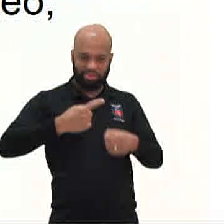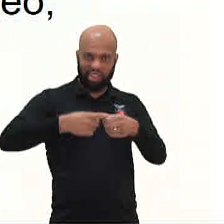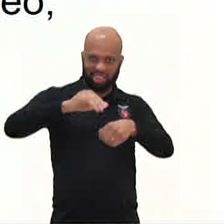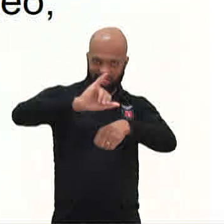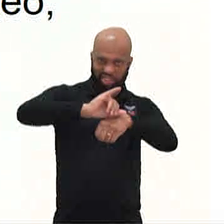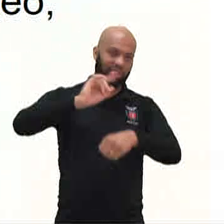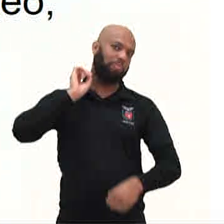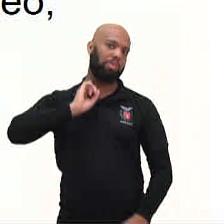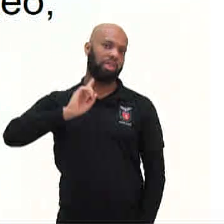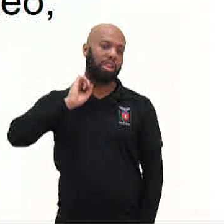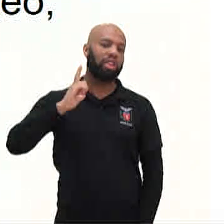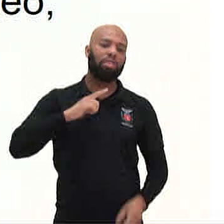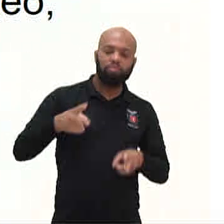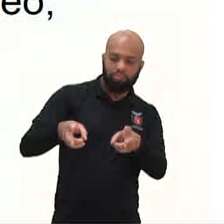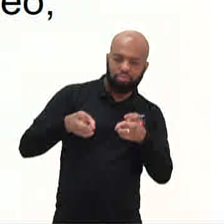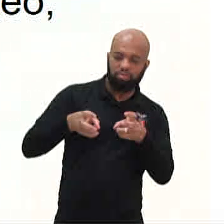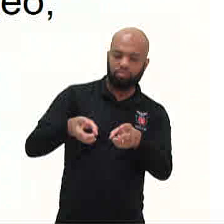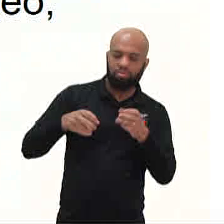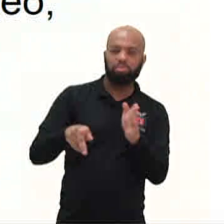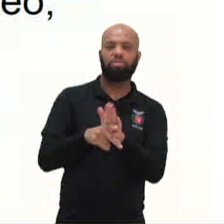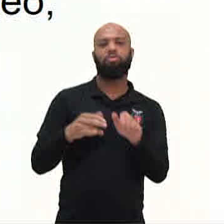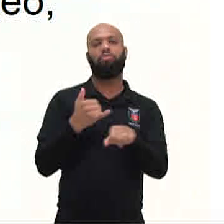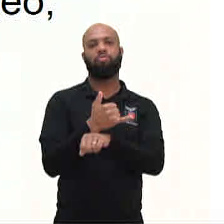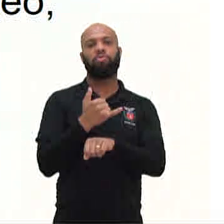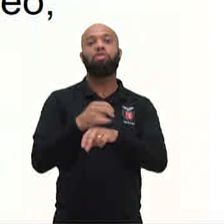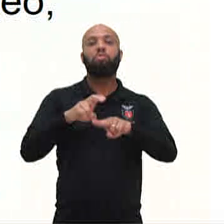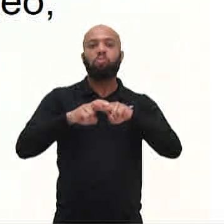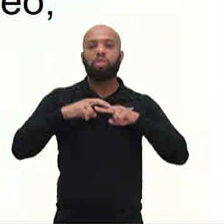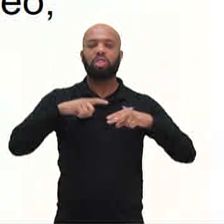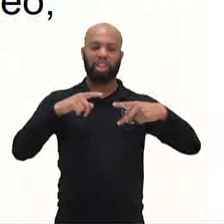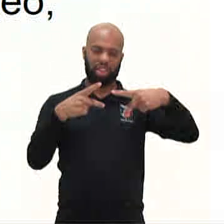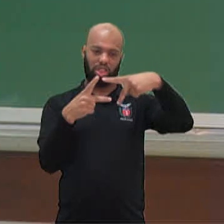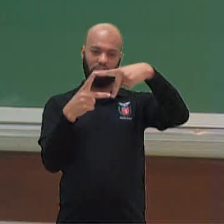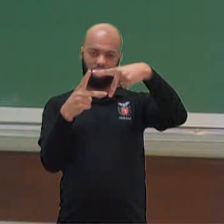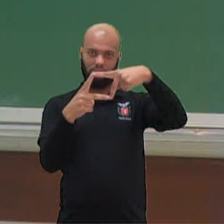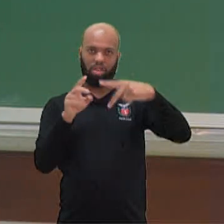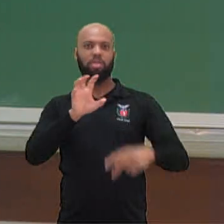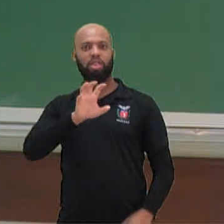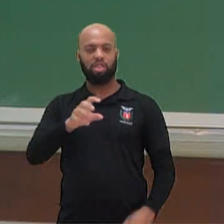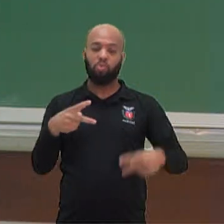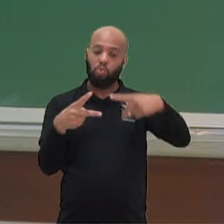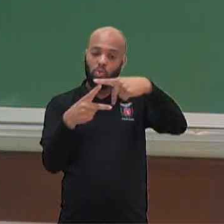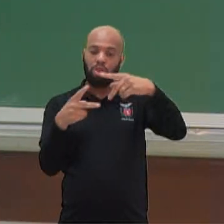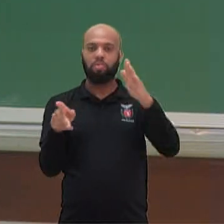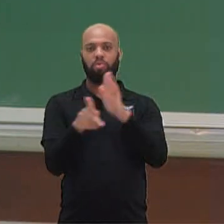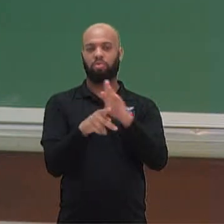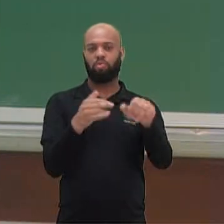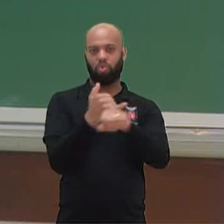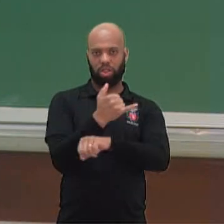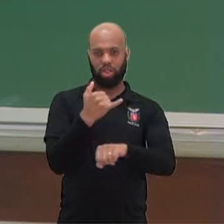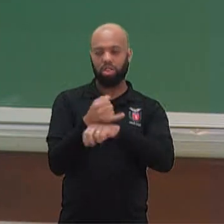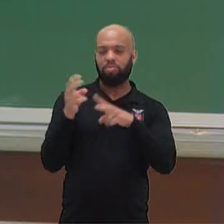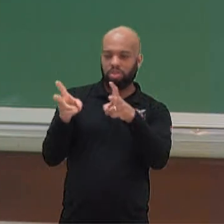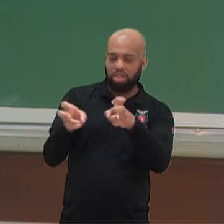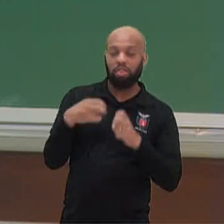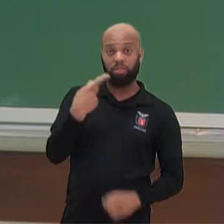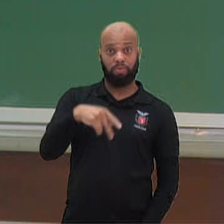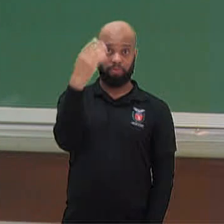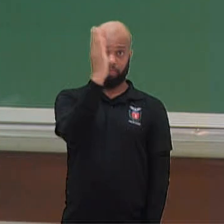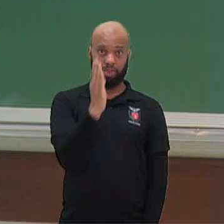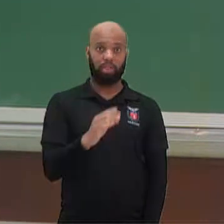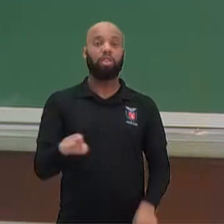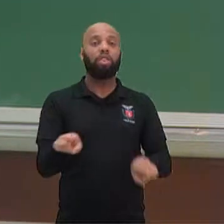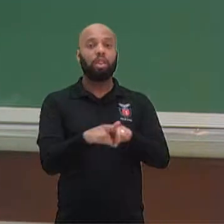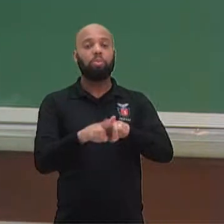grande extração do minério de ferro, por isso o quadrilátero ferrífero, né? A maior extração de minério de ferro no Brasil. Nós temos a região do Rio